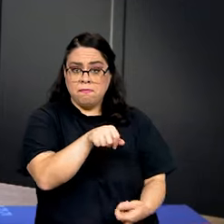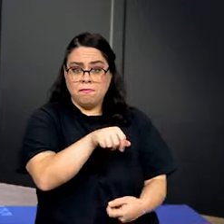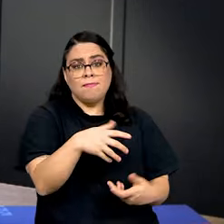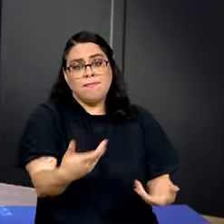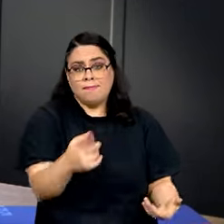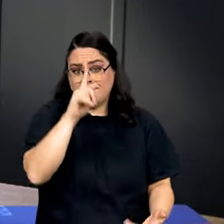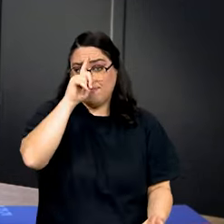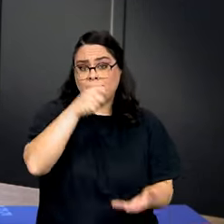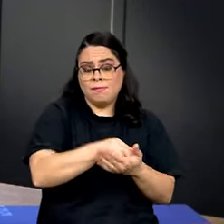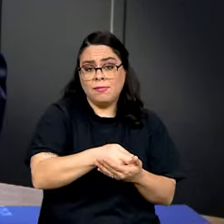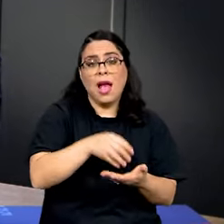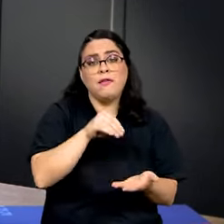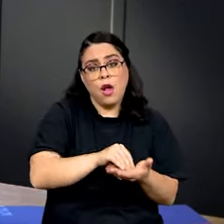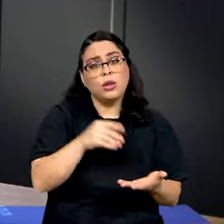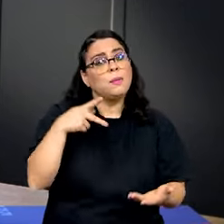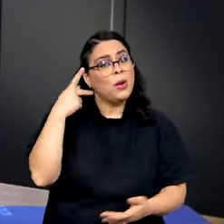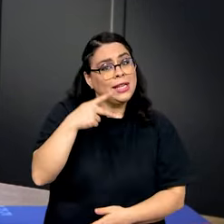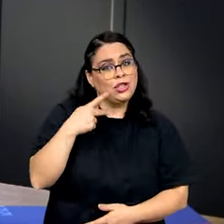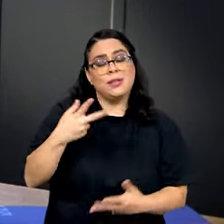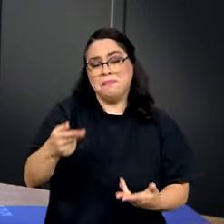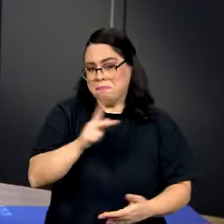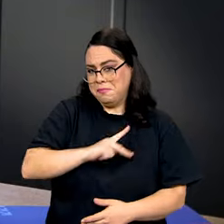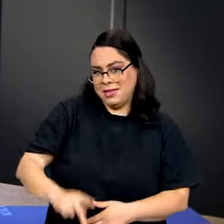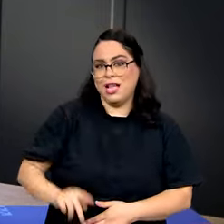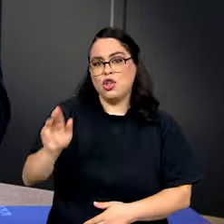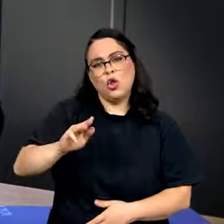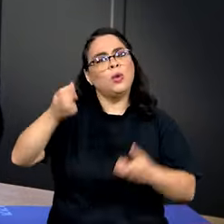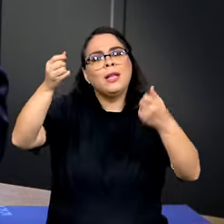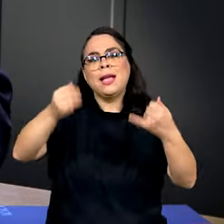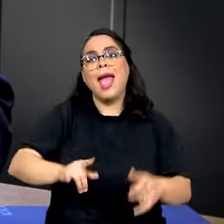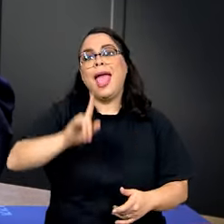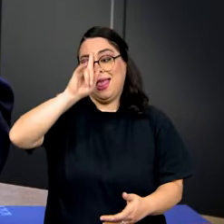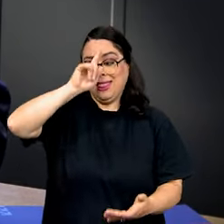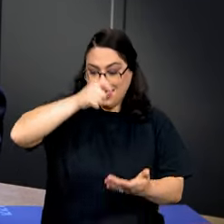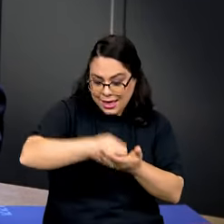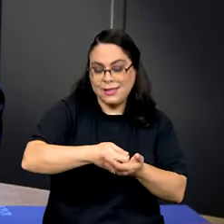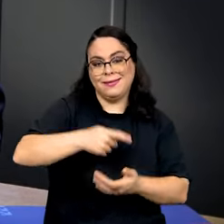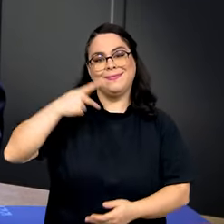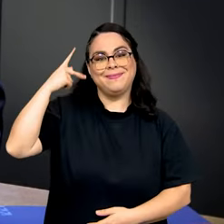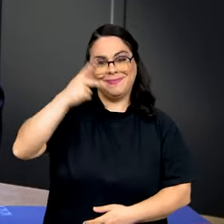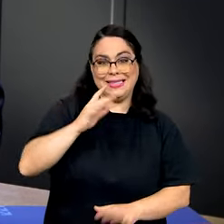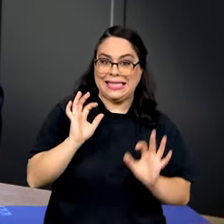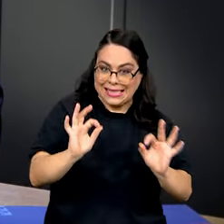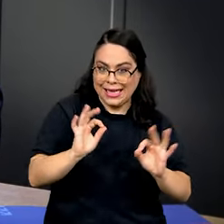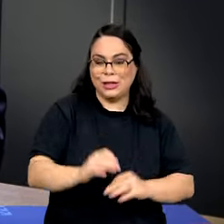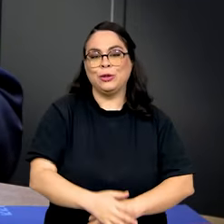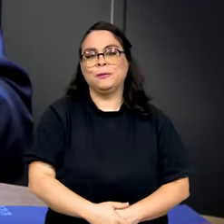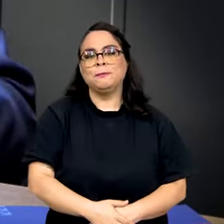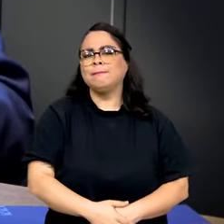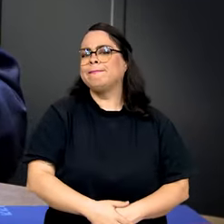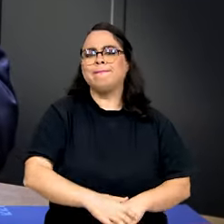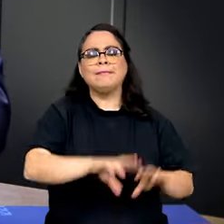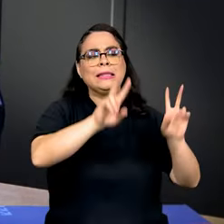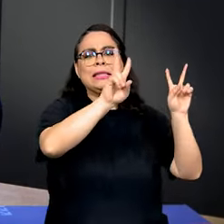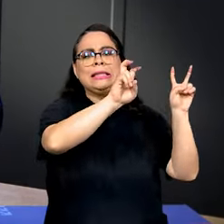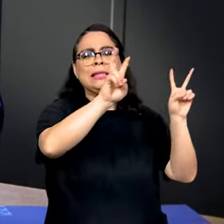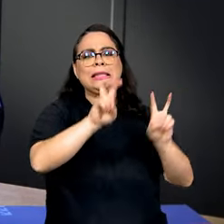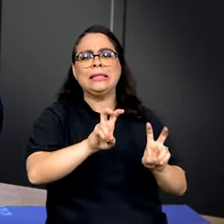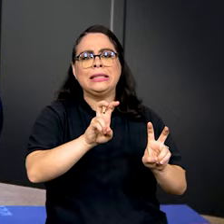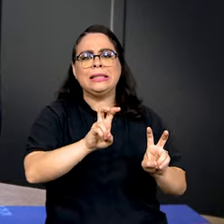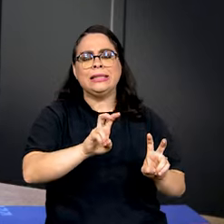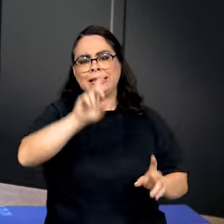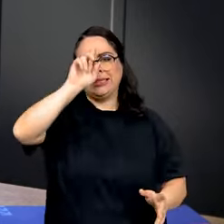então é uma decisão política Como diz sempre o presidente Lula e aqui eh esse termo